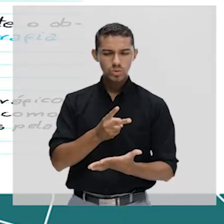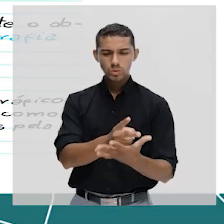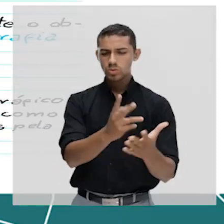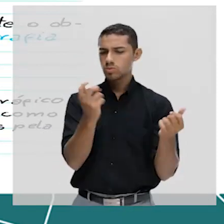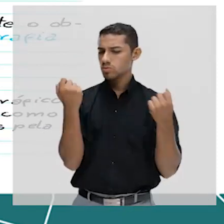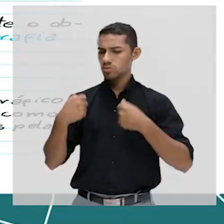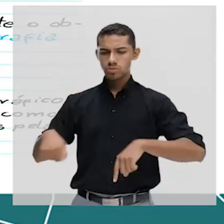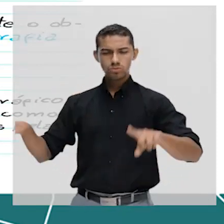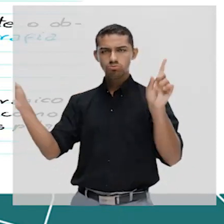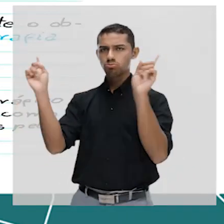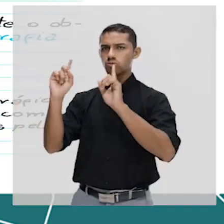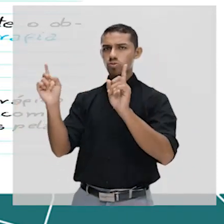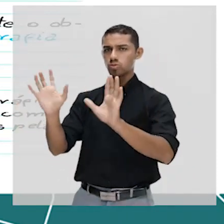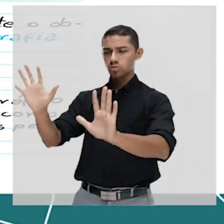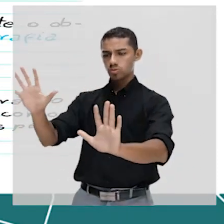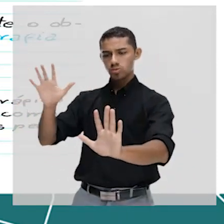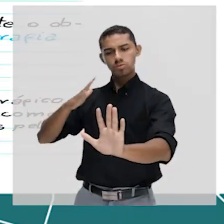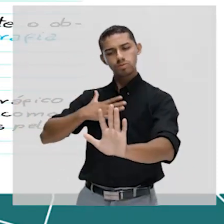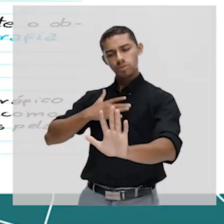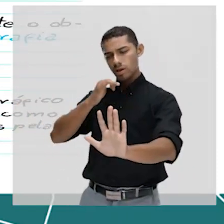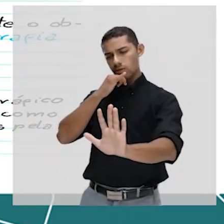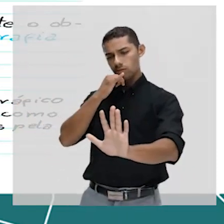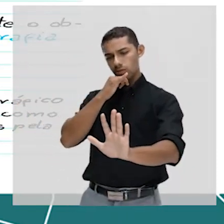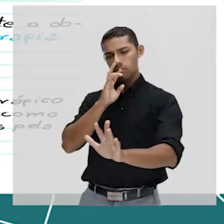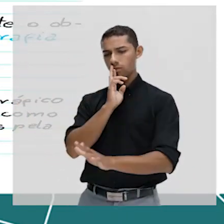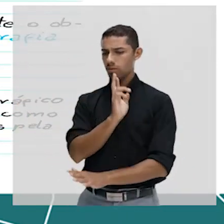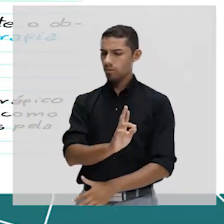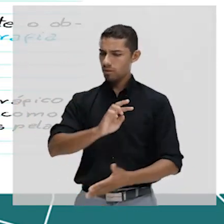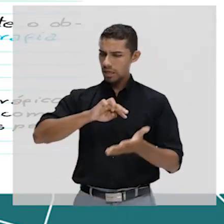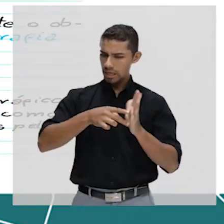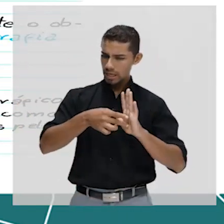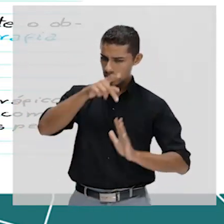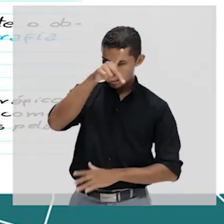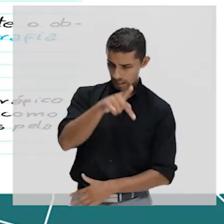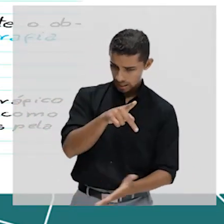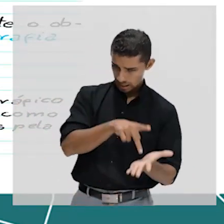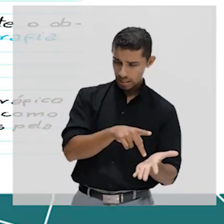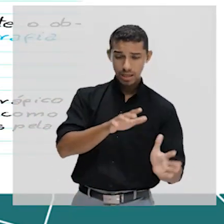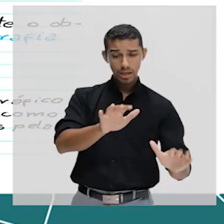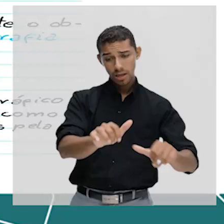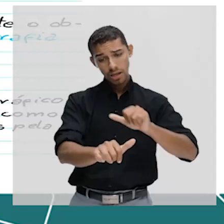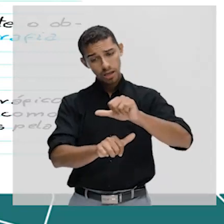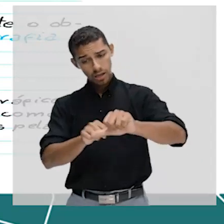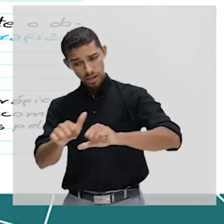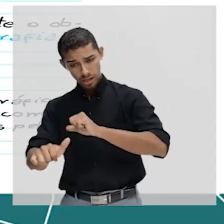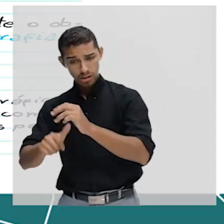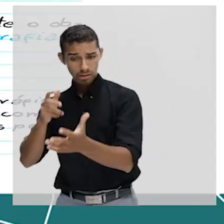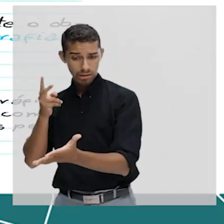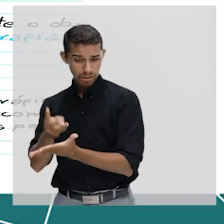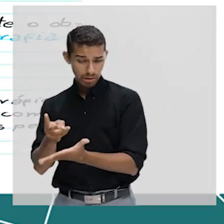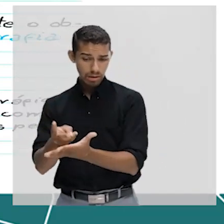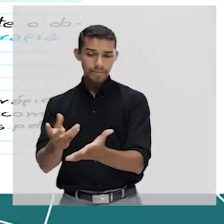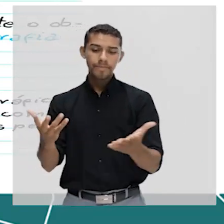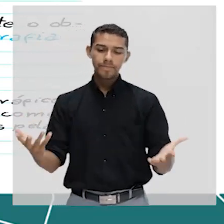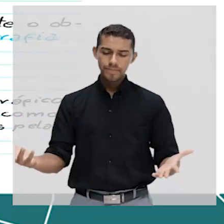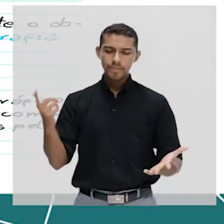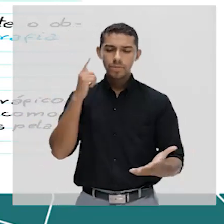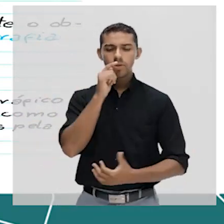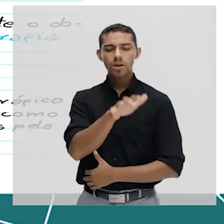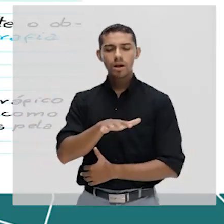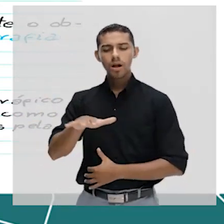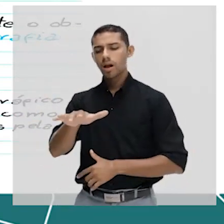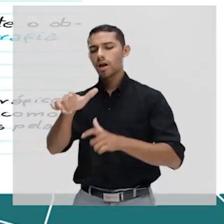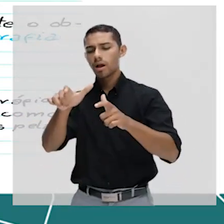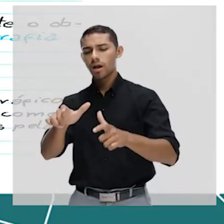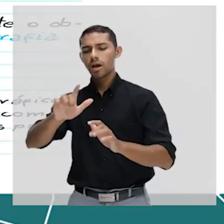há um consenso em relação à sua definição, à sua resposta, como eu te disse. Ele está em constante transformação, tá certo? O espaço